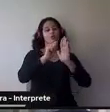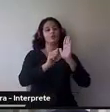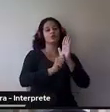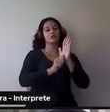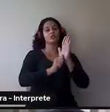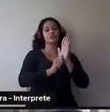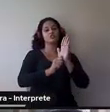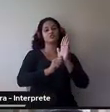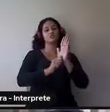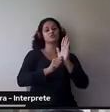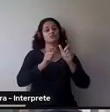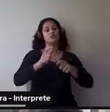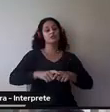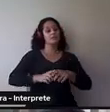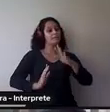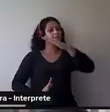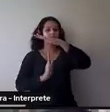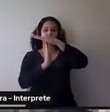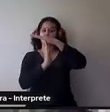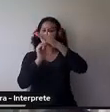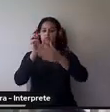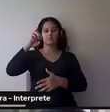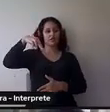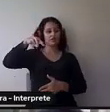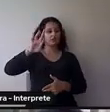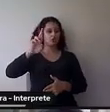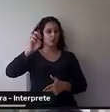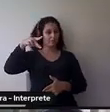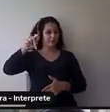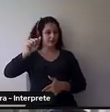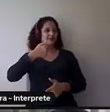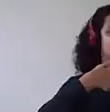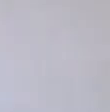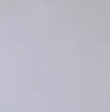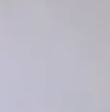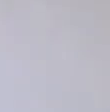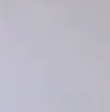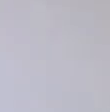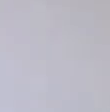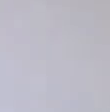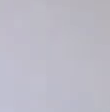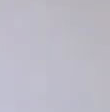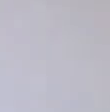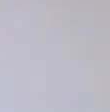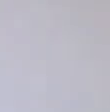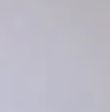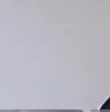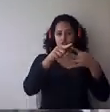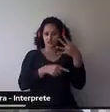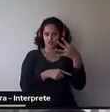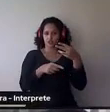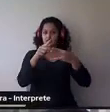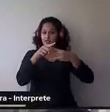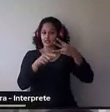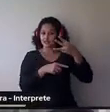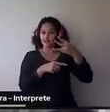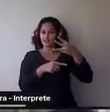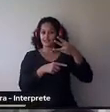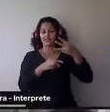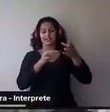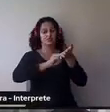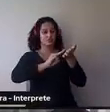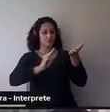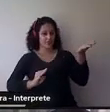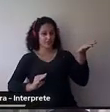o selecionado para o estudo. Então, existem esses três métodos, e o utilizado aqui no